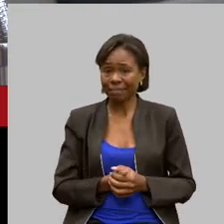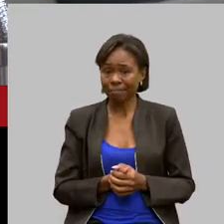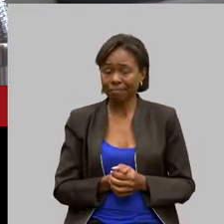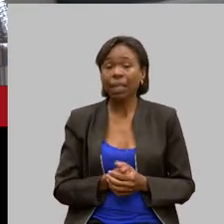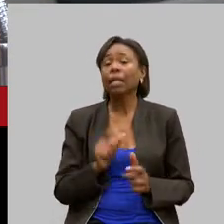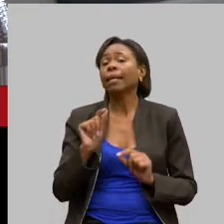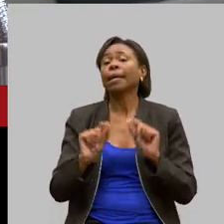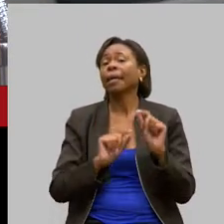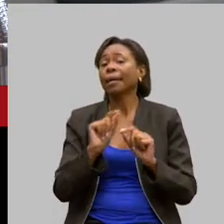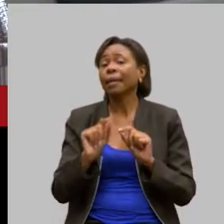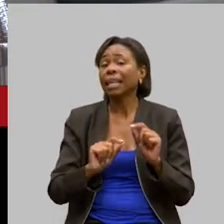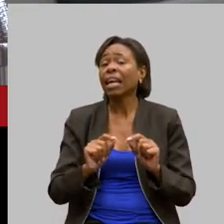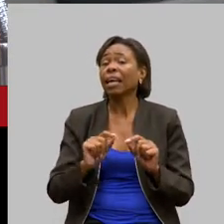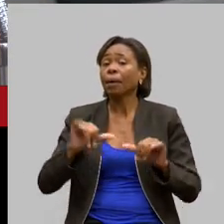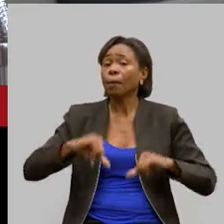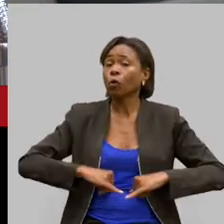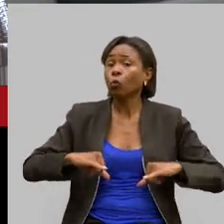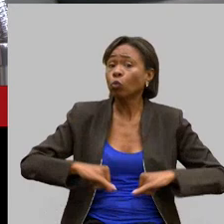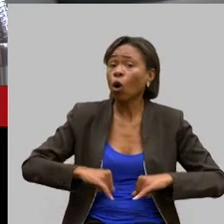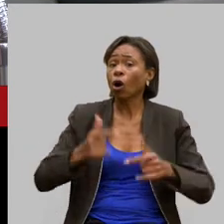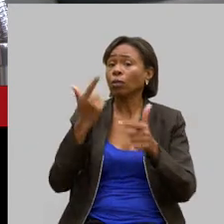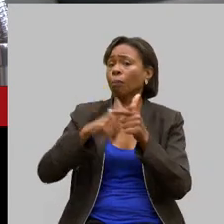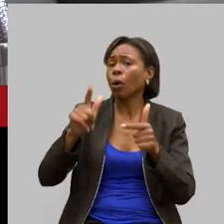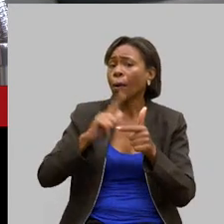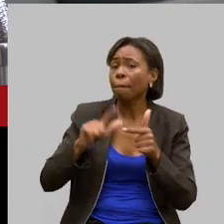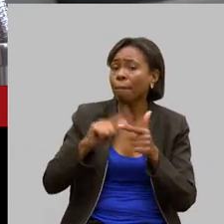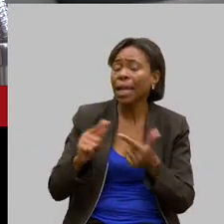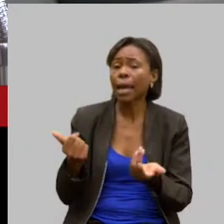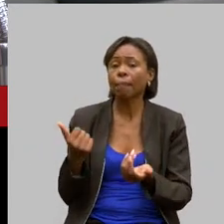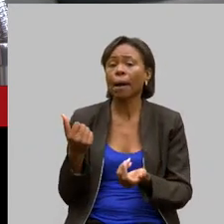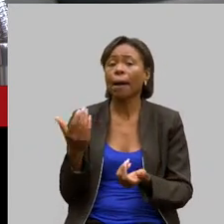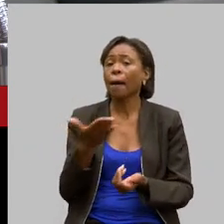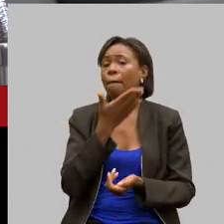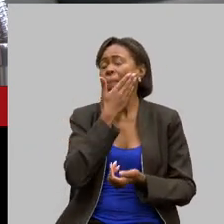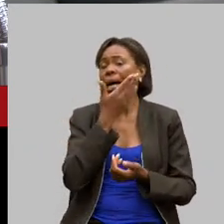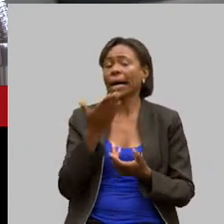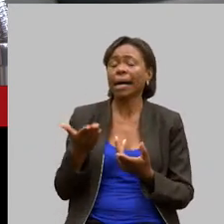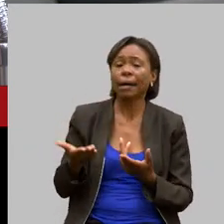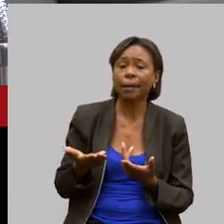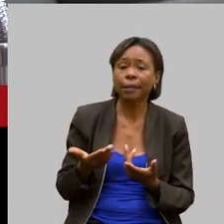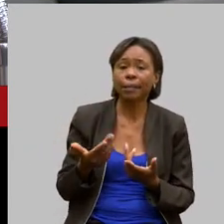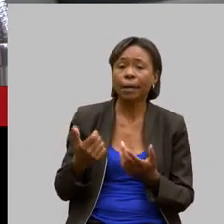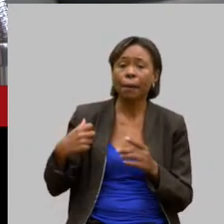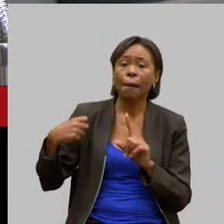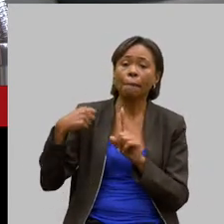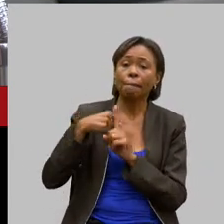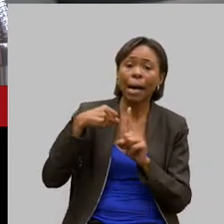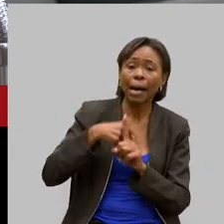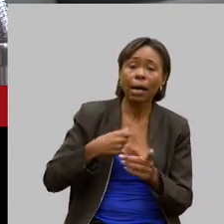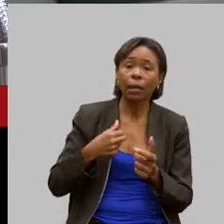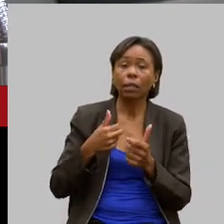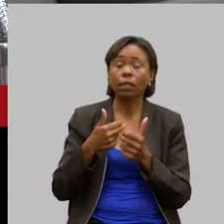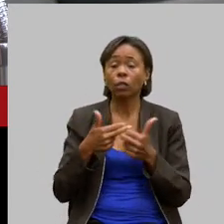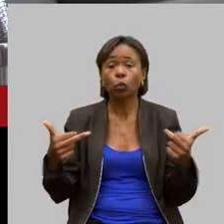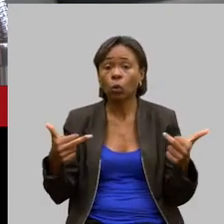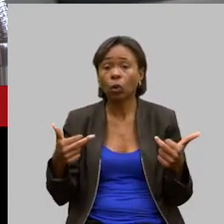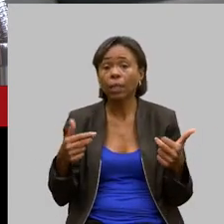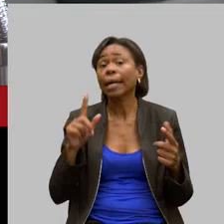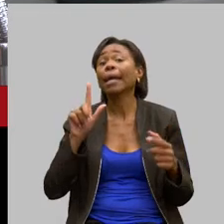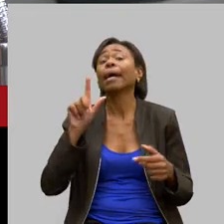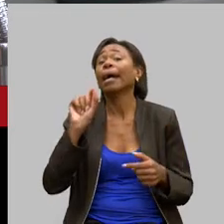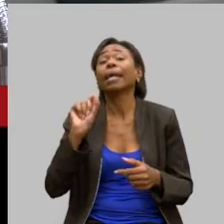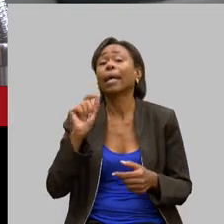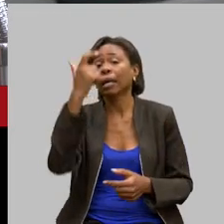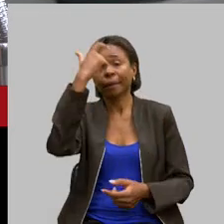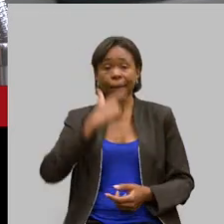apertado lá em casa Quem Apanha na cara quem bate quem leva negócio toma ponto é eu quem